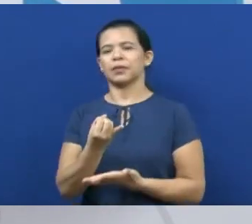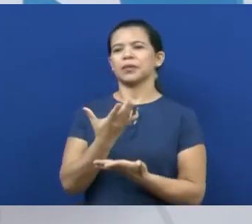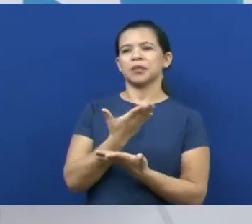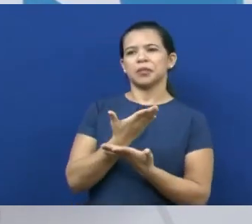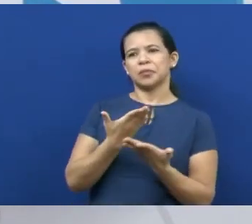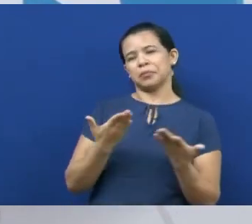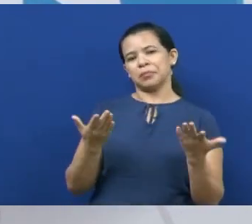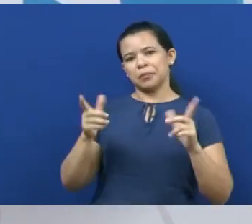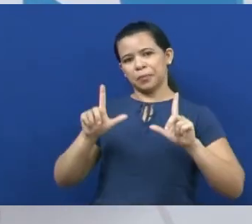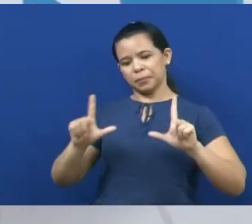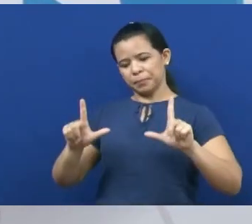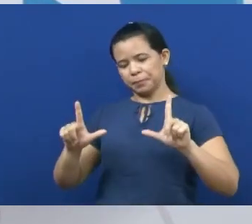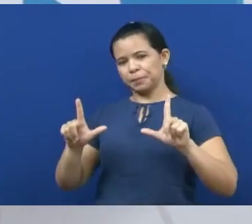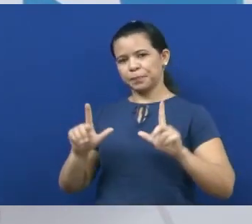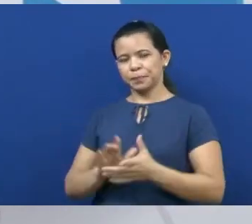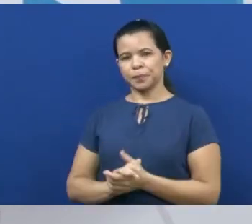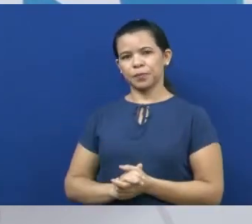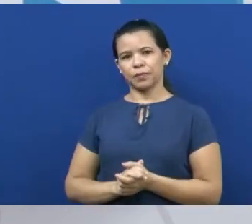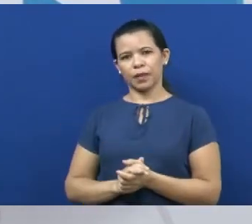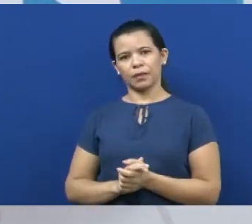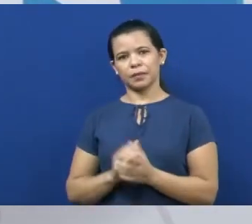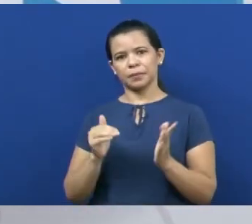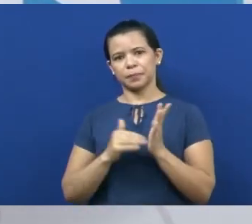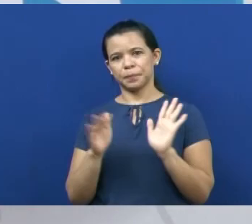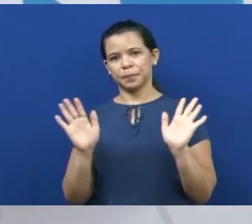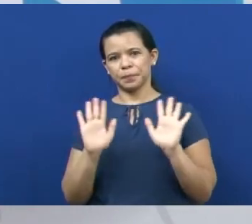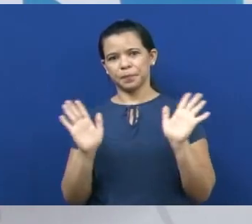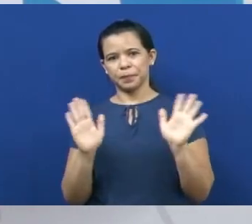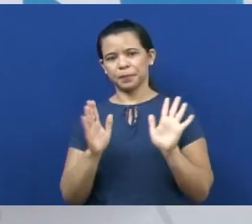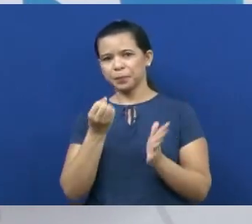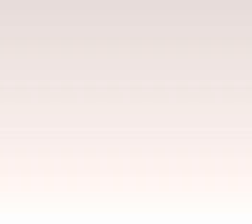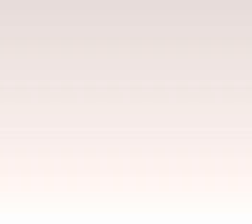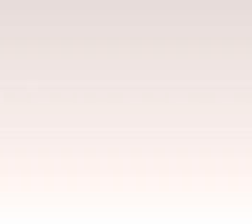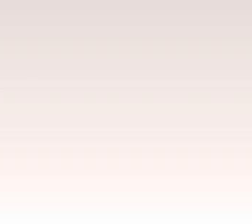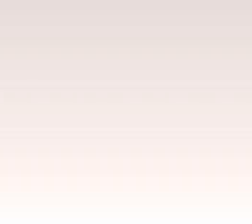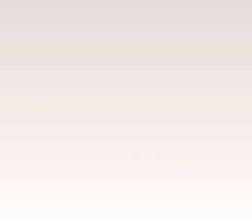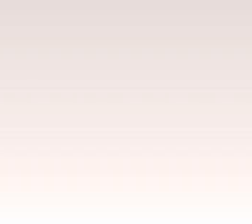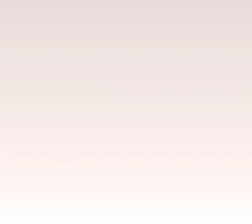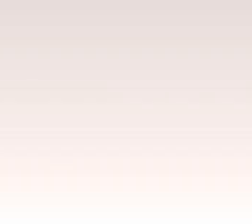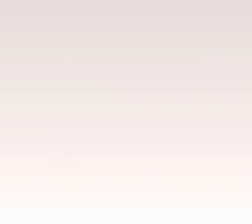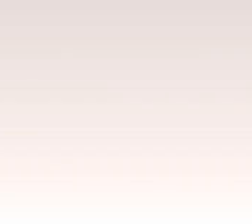material que está disponibilizado no portal e até a próxima. Bons estudos!